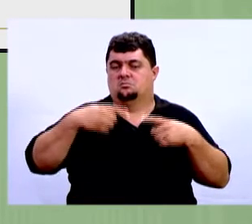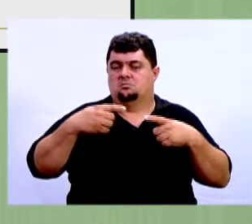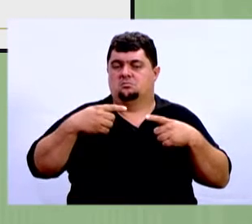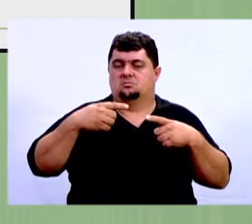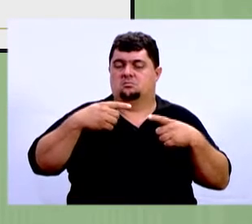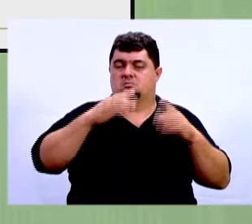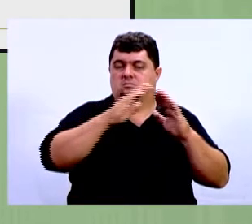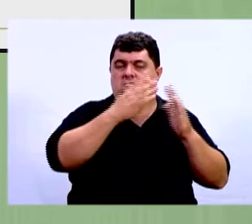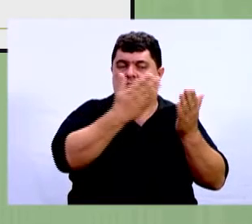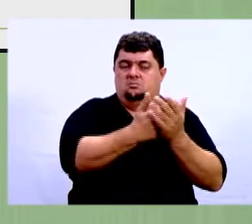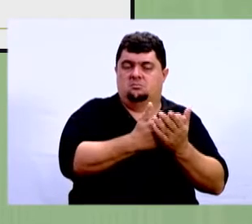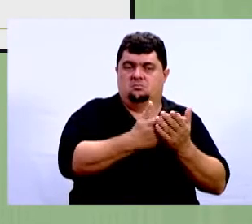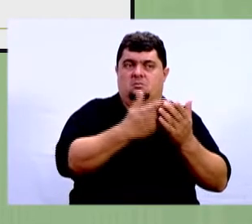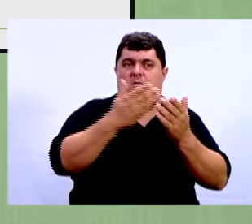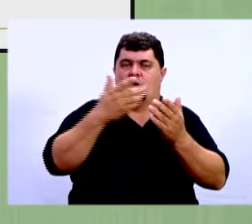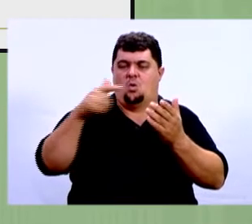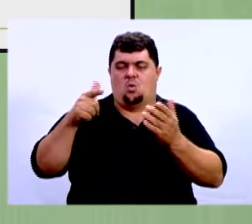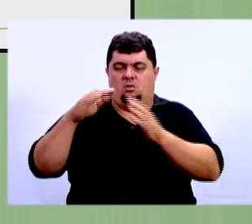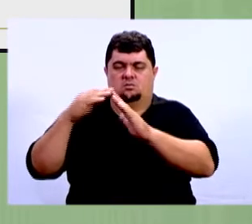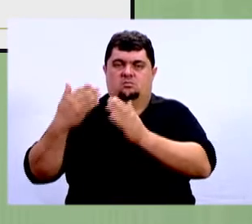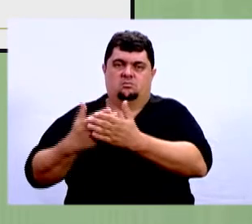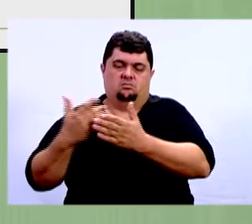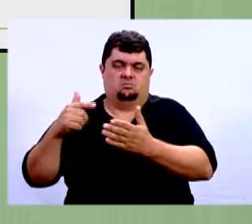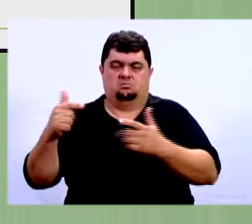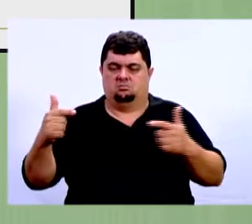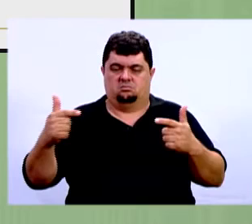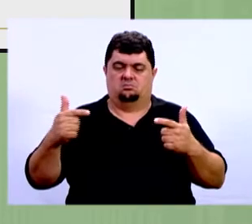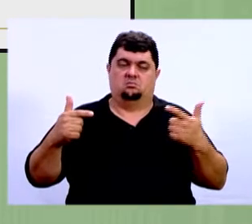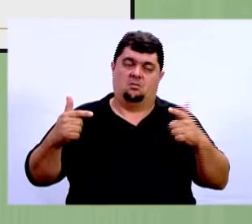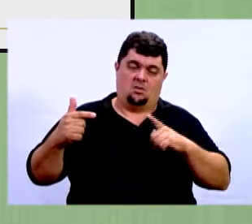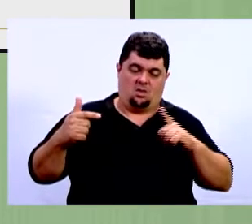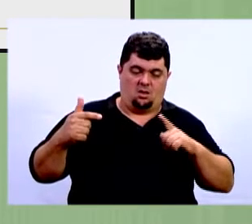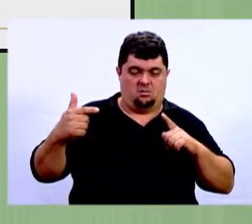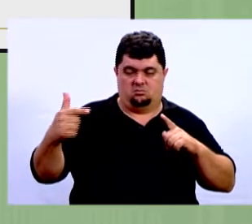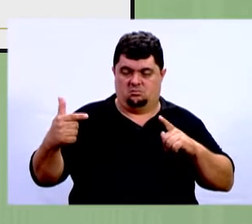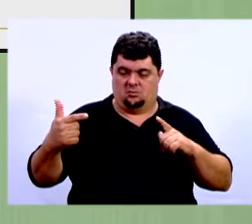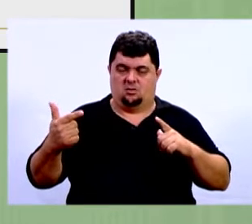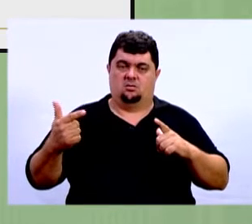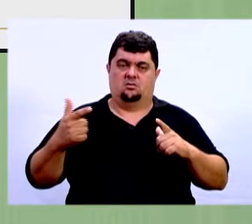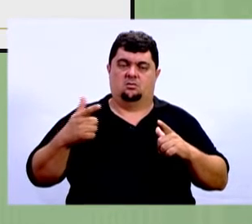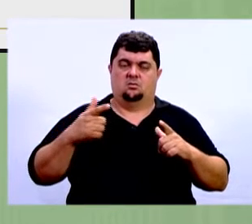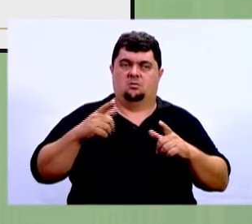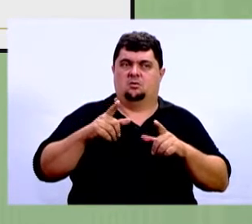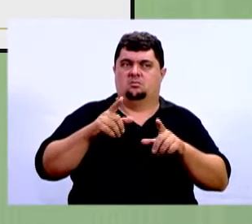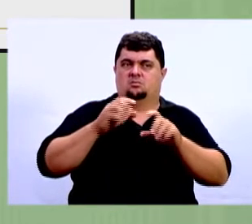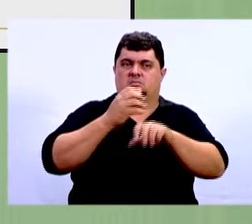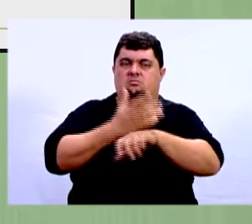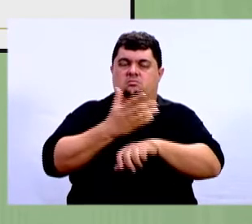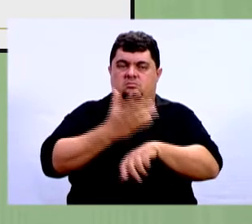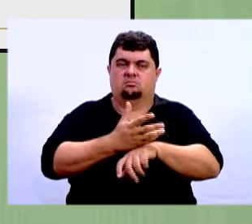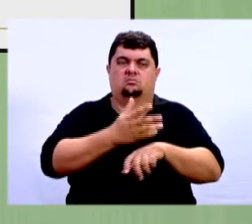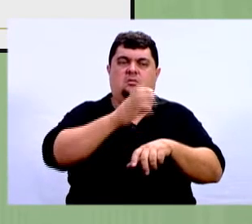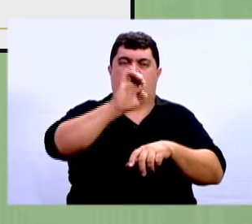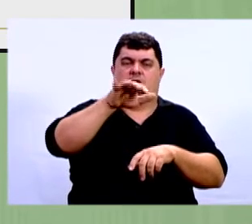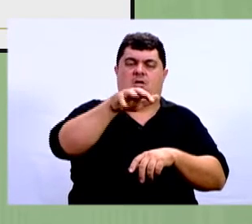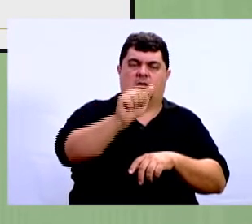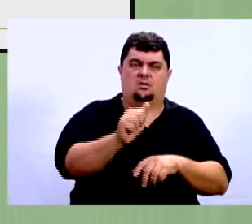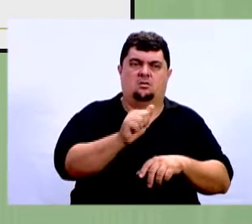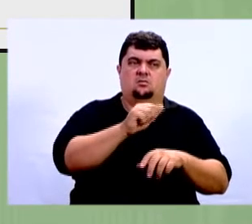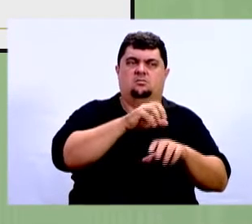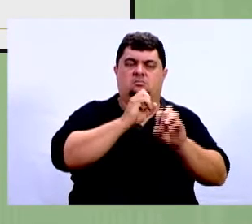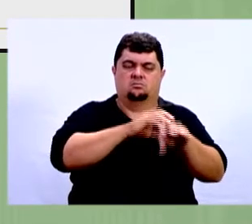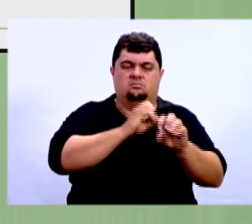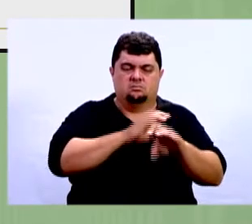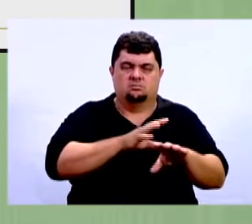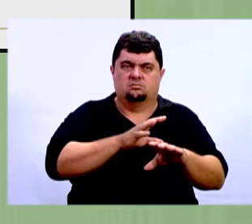na outra não. Ou, por exemplo, uma modalidade de ensino que ela é realizada na EJA e a modalidade de ensino que é realizada no